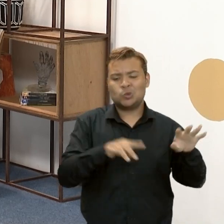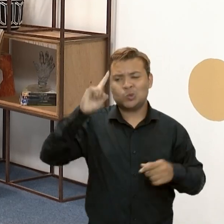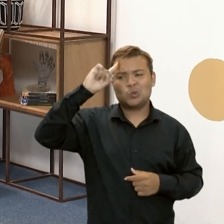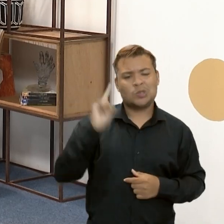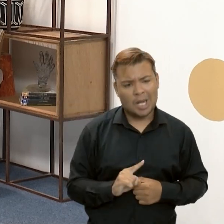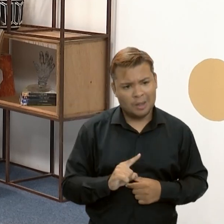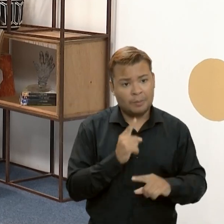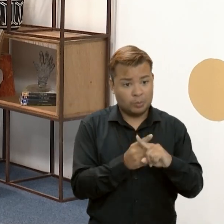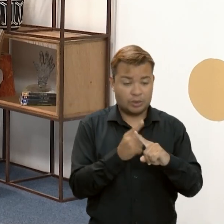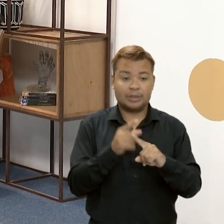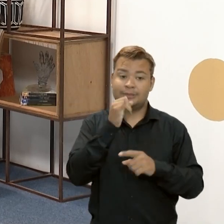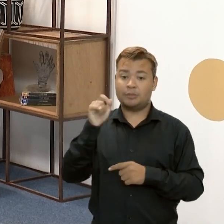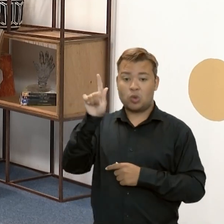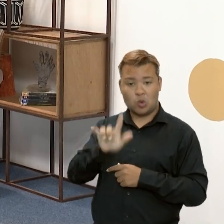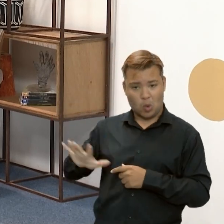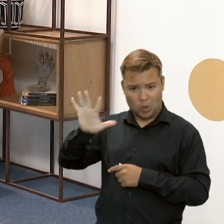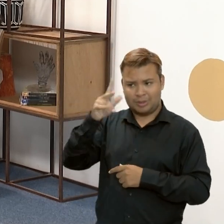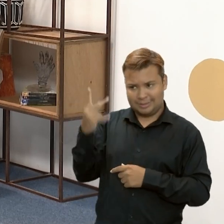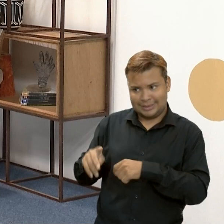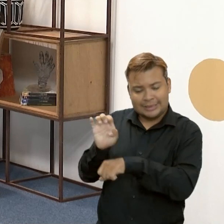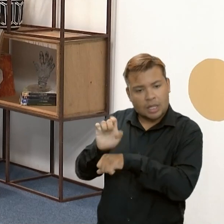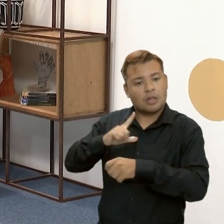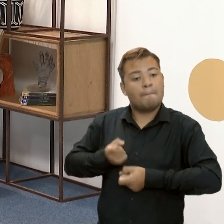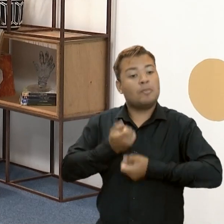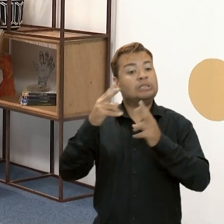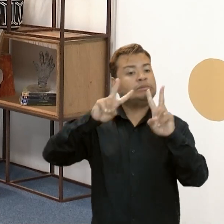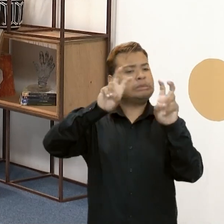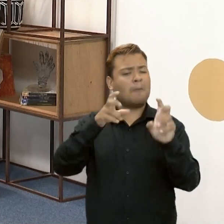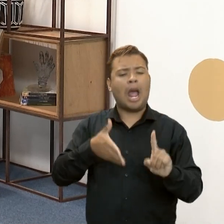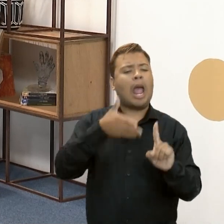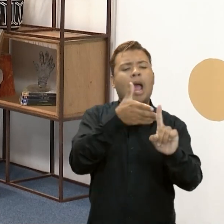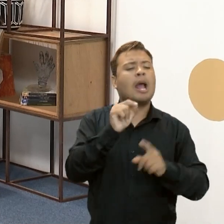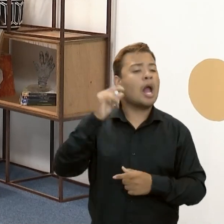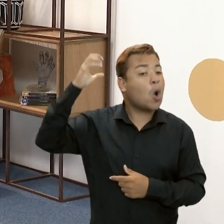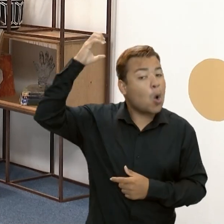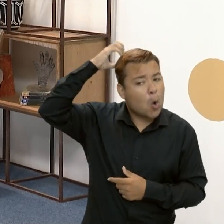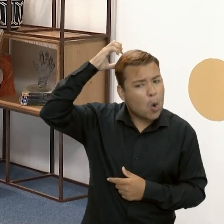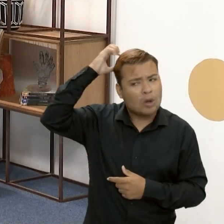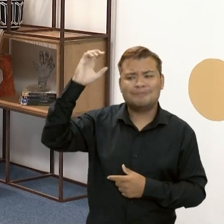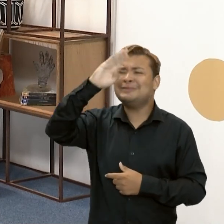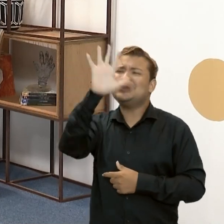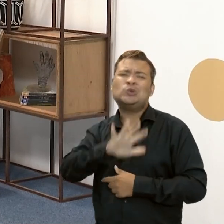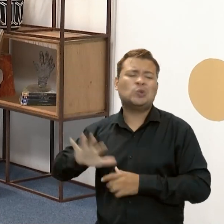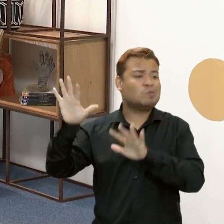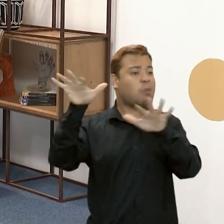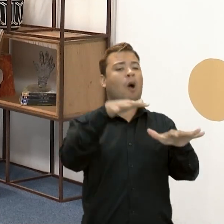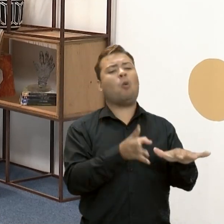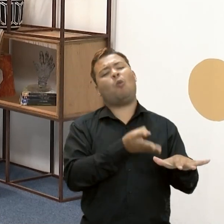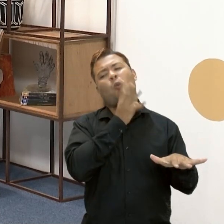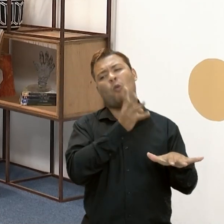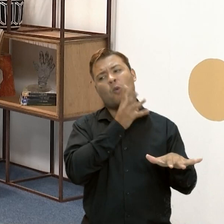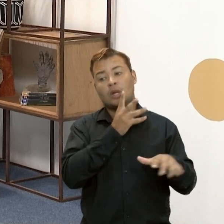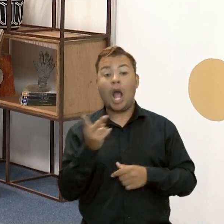poesia no estado de Goiás, a gente sempre lembra de Cora Coralina, que é conhecida nacionalmente, foi colega dela, como a Natália falou